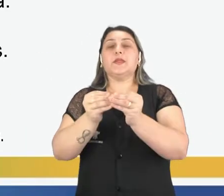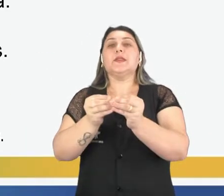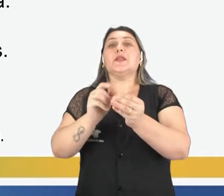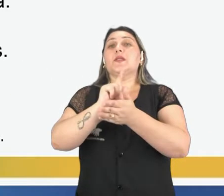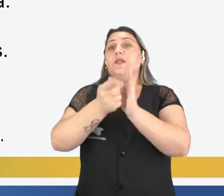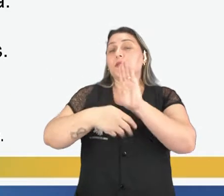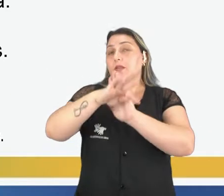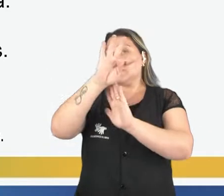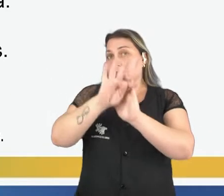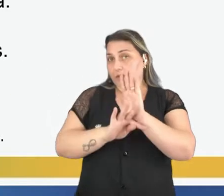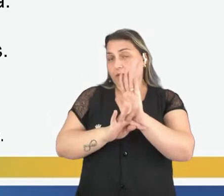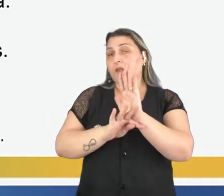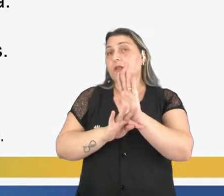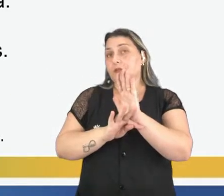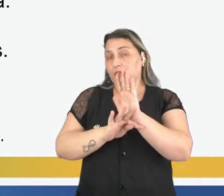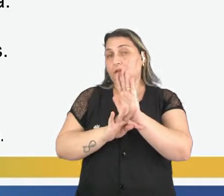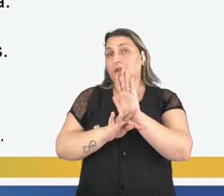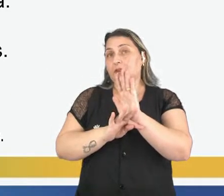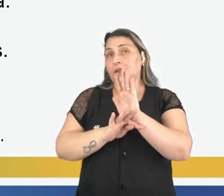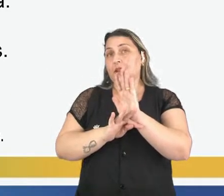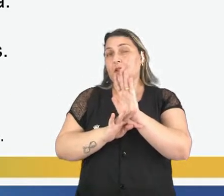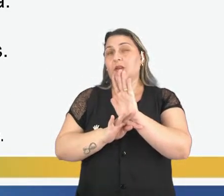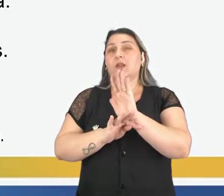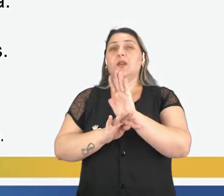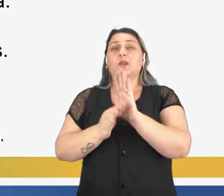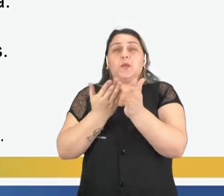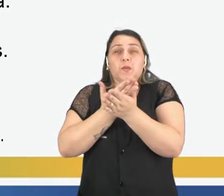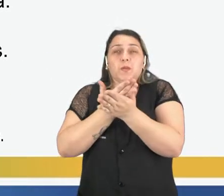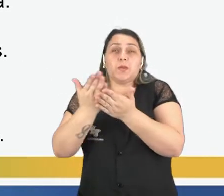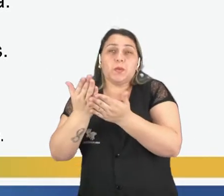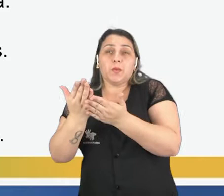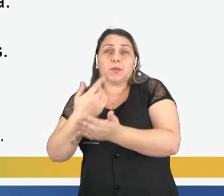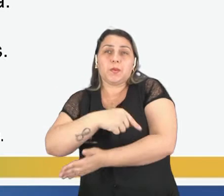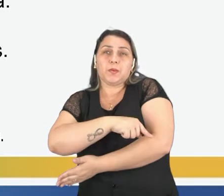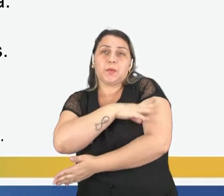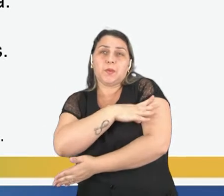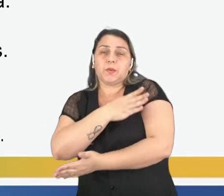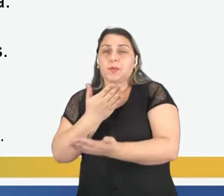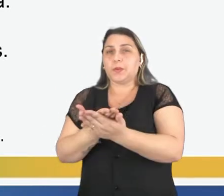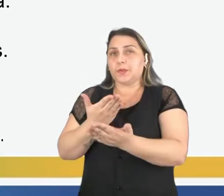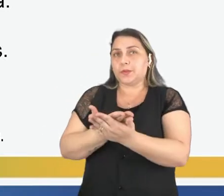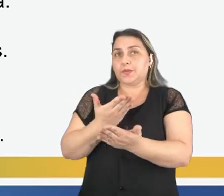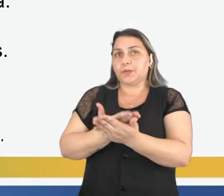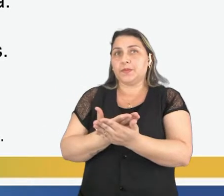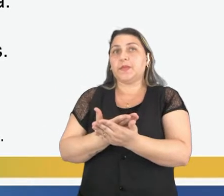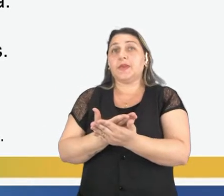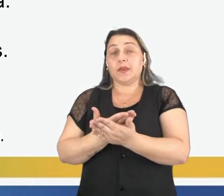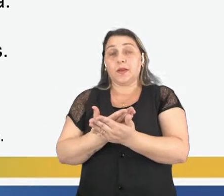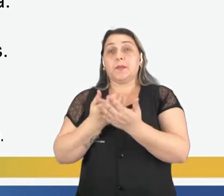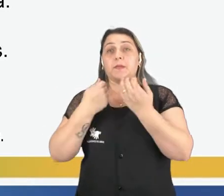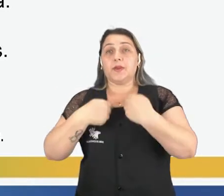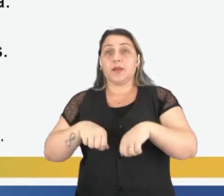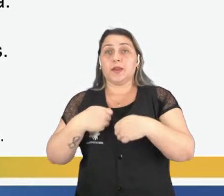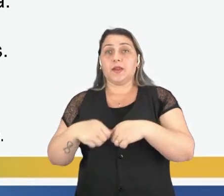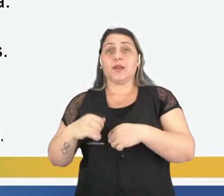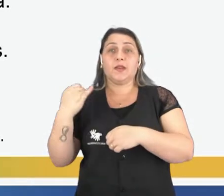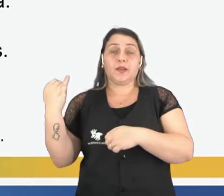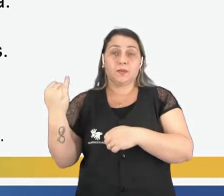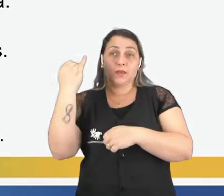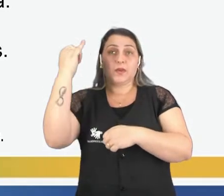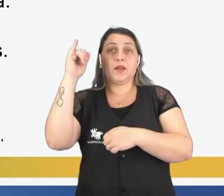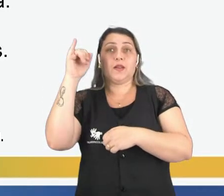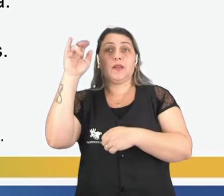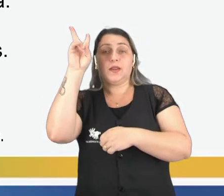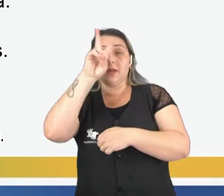gênero textual que muitos dominam desde os anos iniciais do ensino fundamental, não é? Então, vale destacar que a única intenção